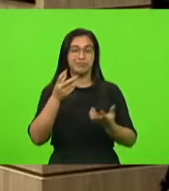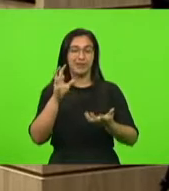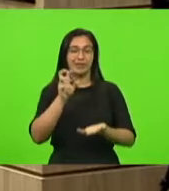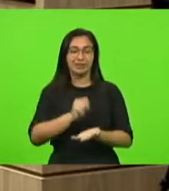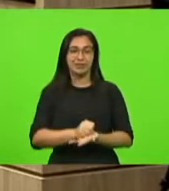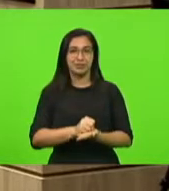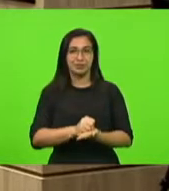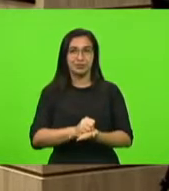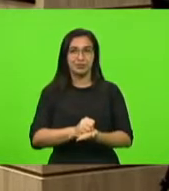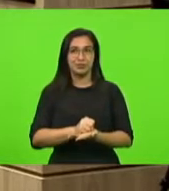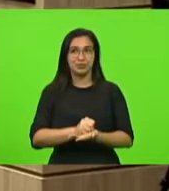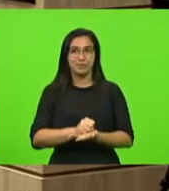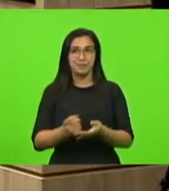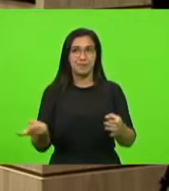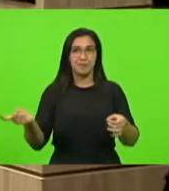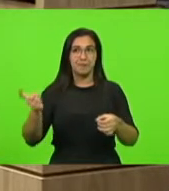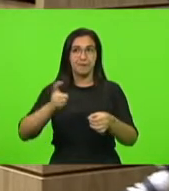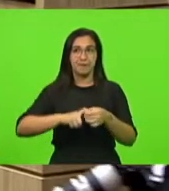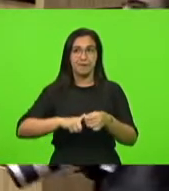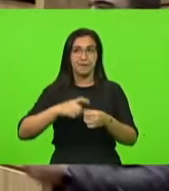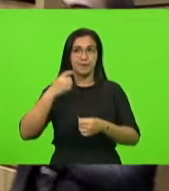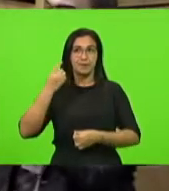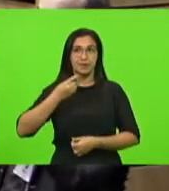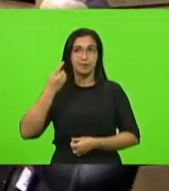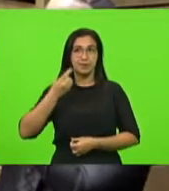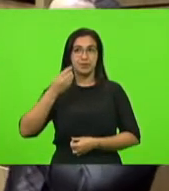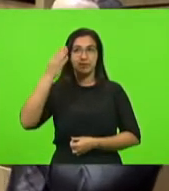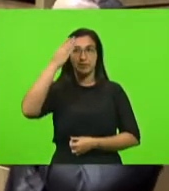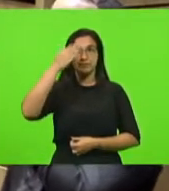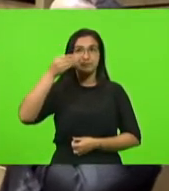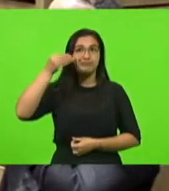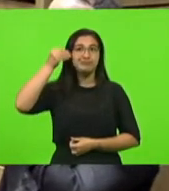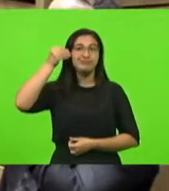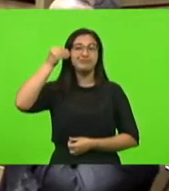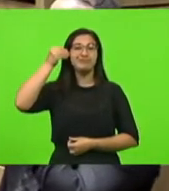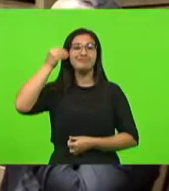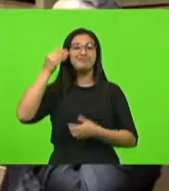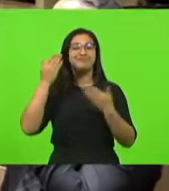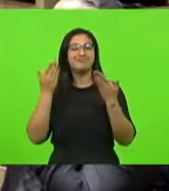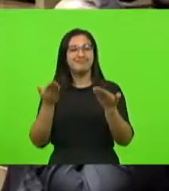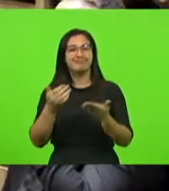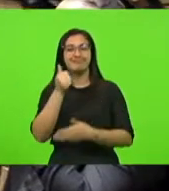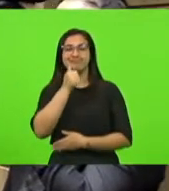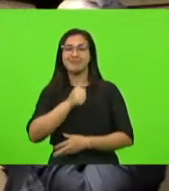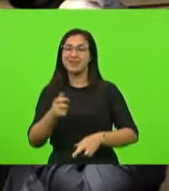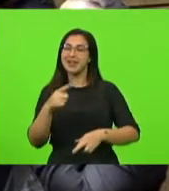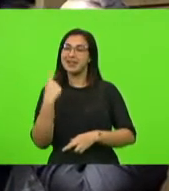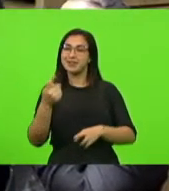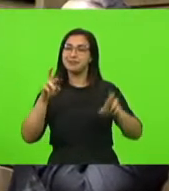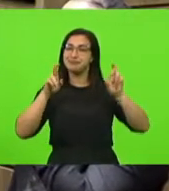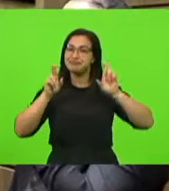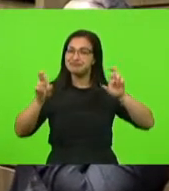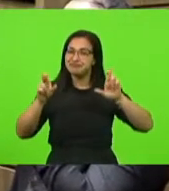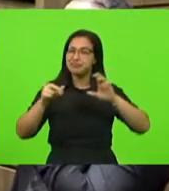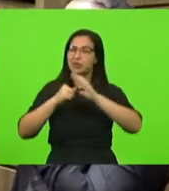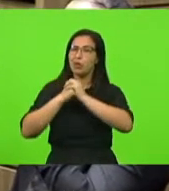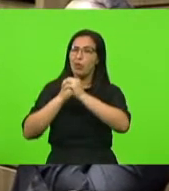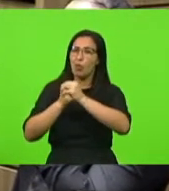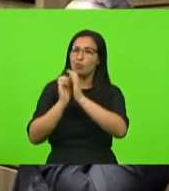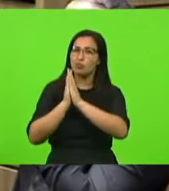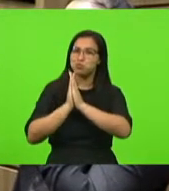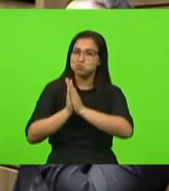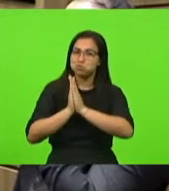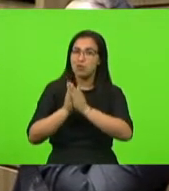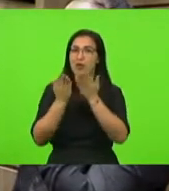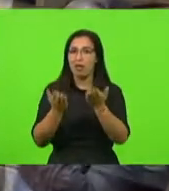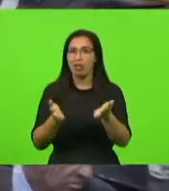registro do retorno da deputada Luciane Carminati, que nós torcemos muito e oramos muito, passou por um momento